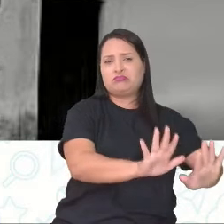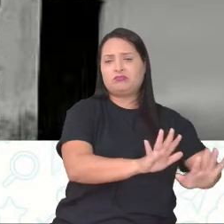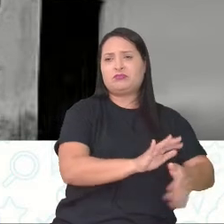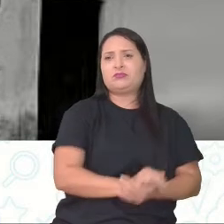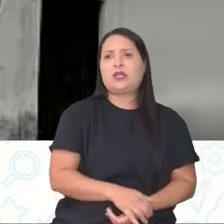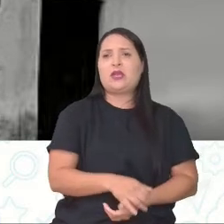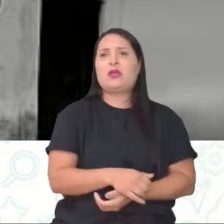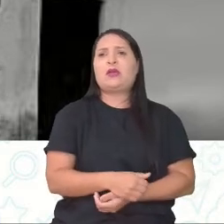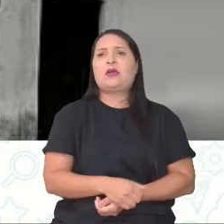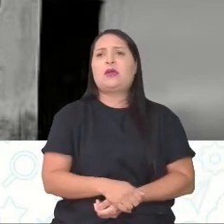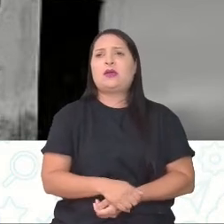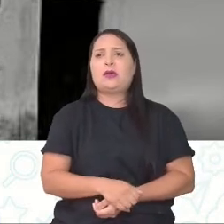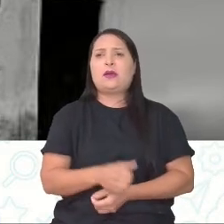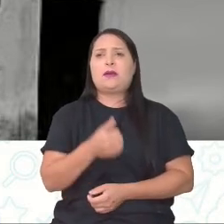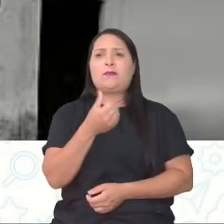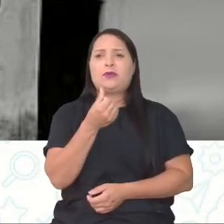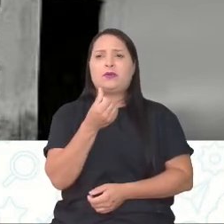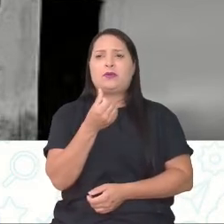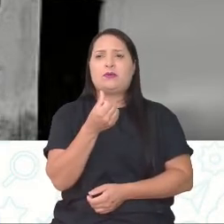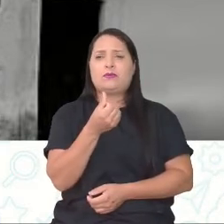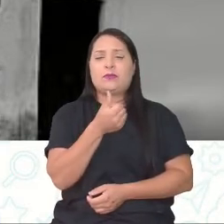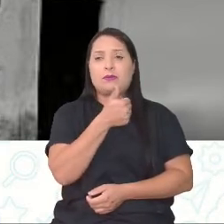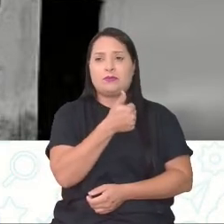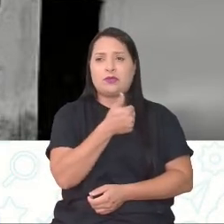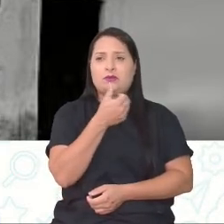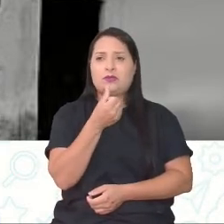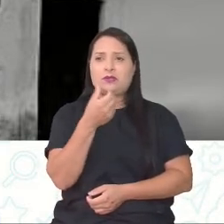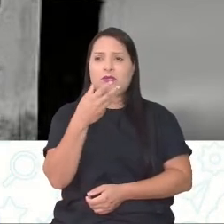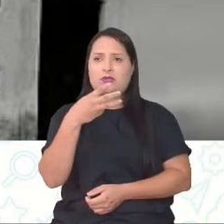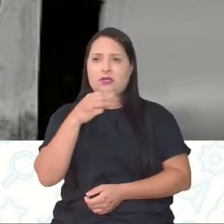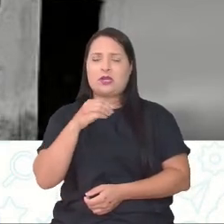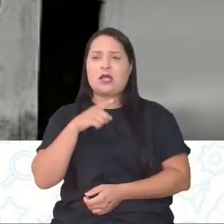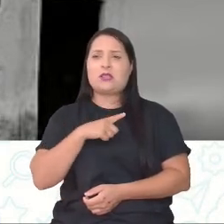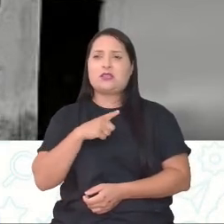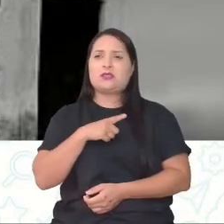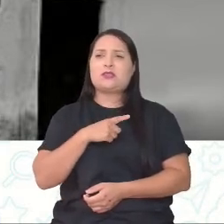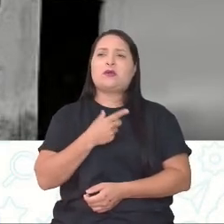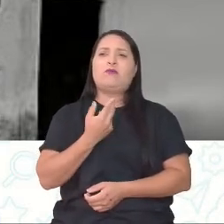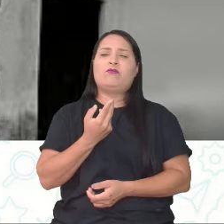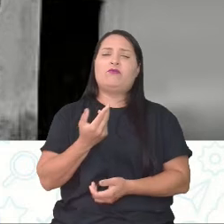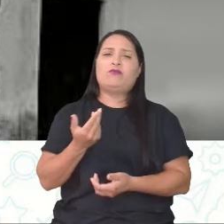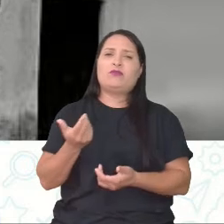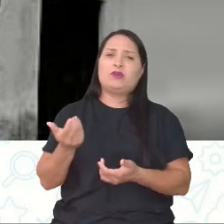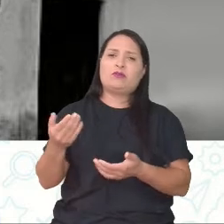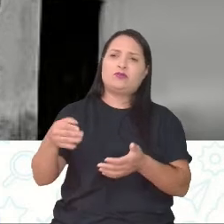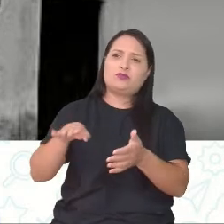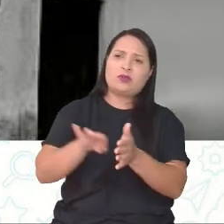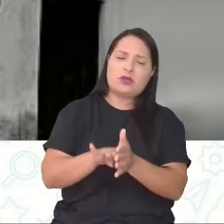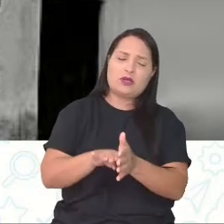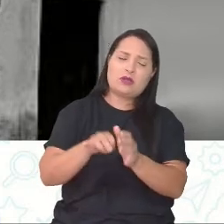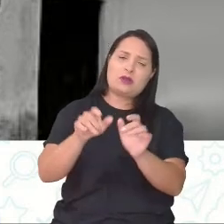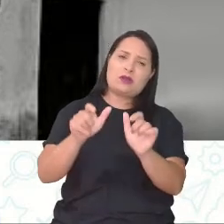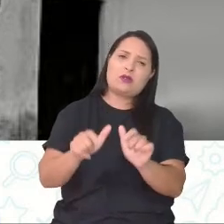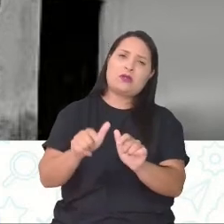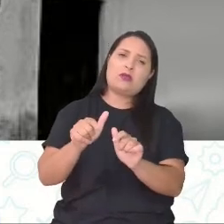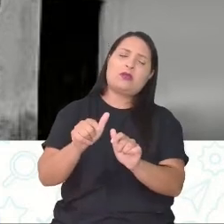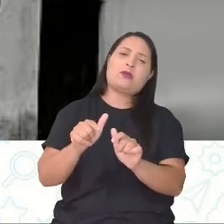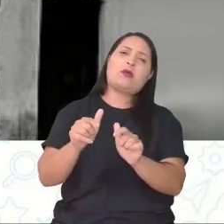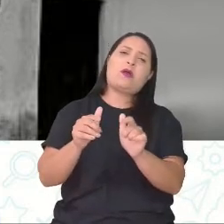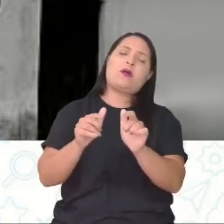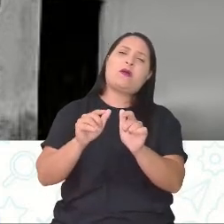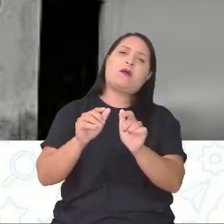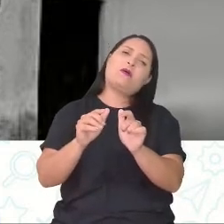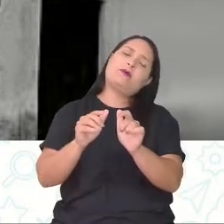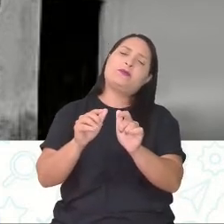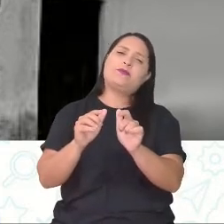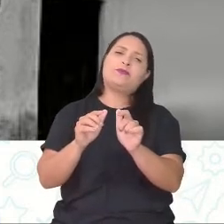em 1630, né, a invasão holandesa, a ocupação holandesa, aqui no território da nossa cidade,